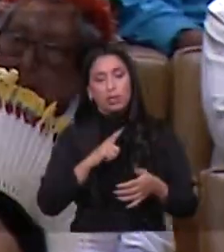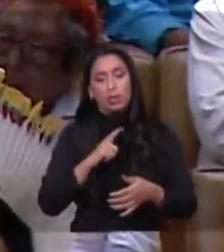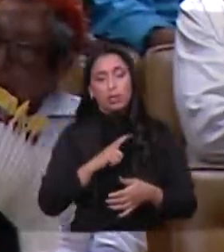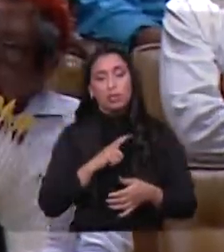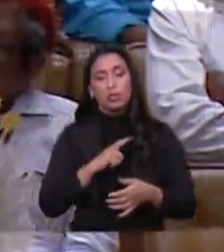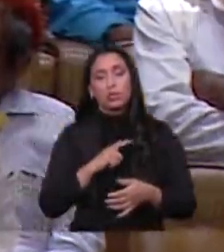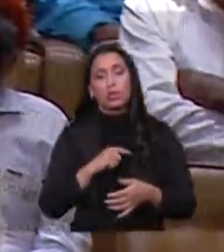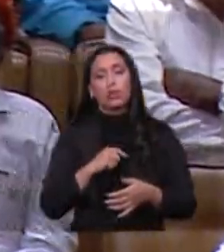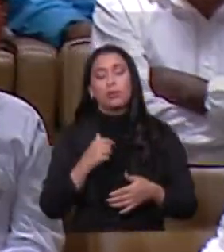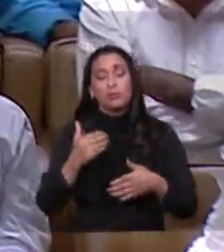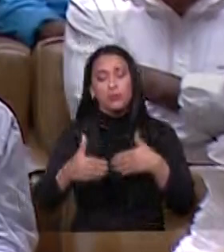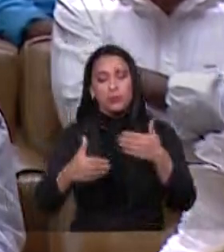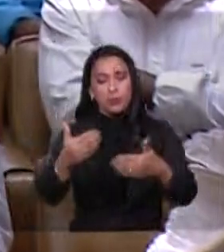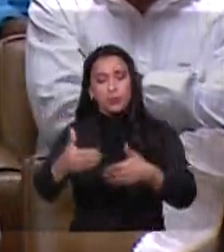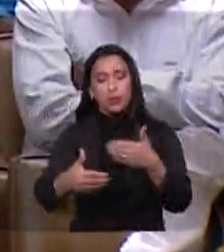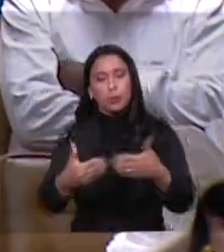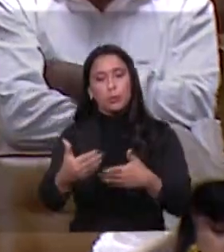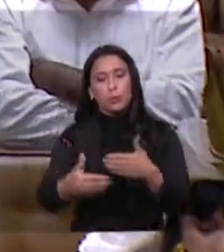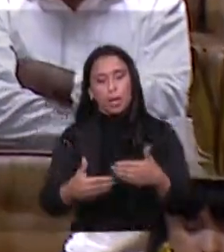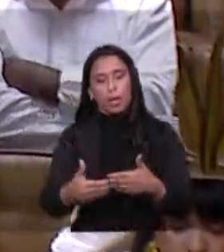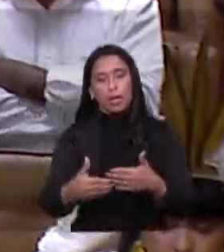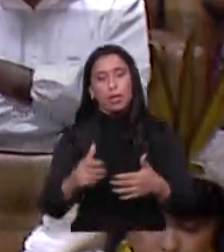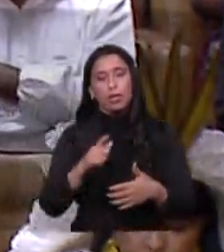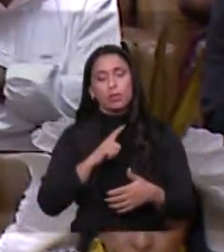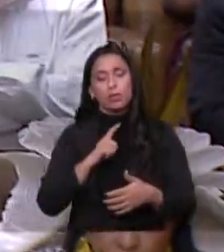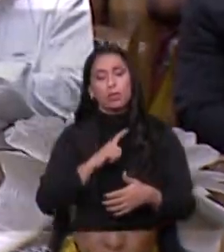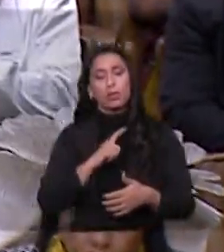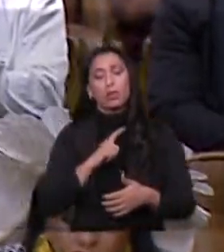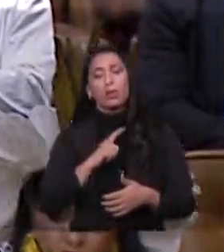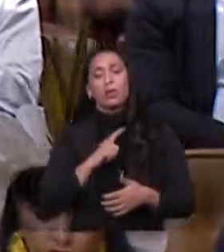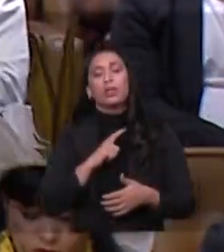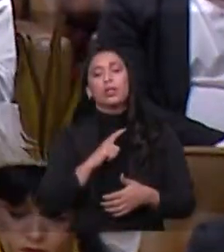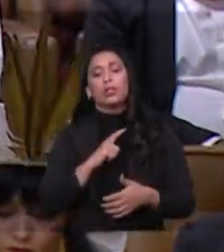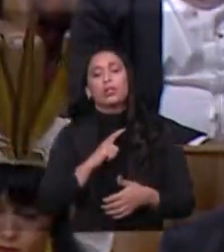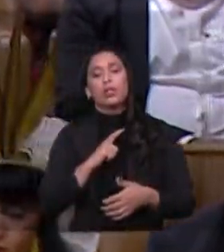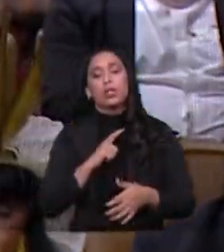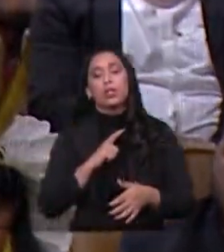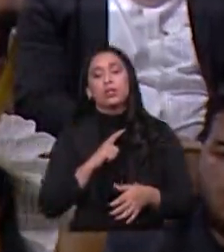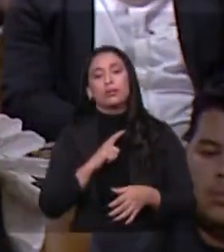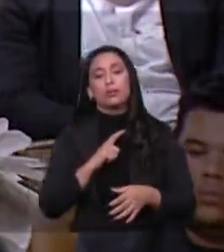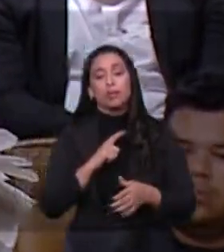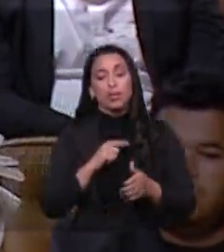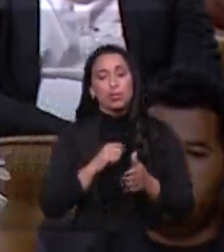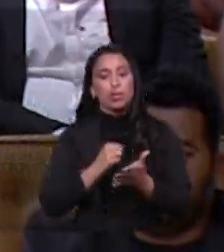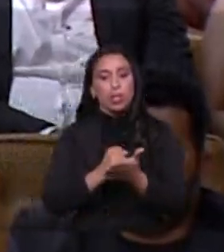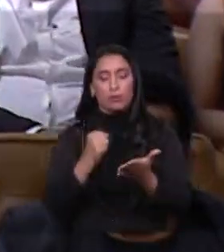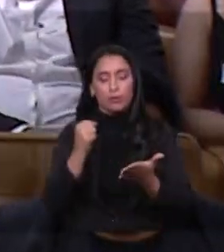durante o prazo decadencial estipulado pela legislação de regência.